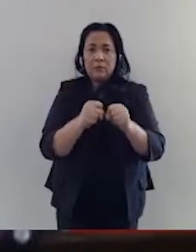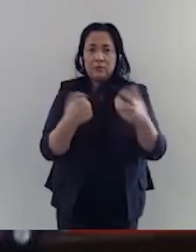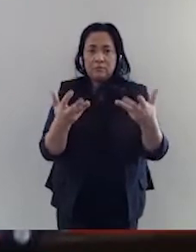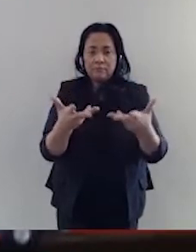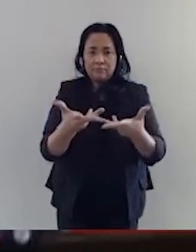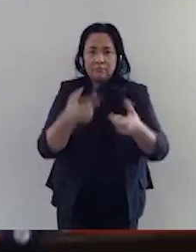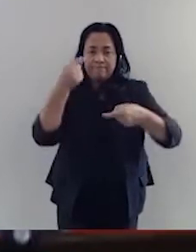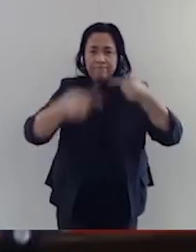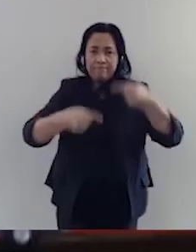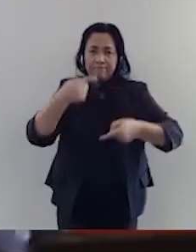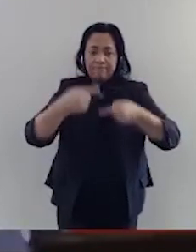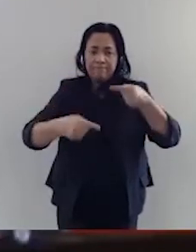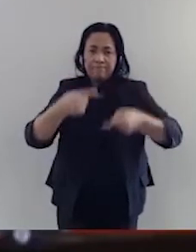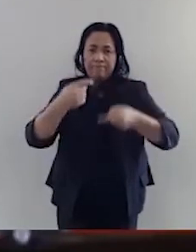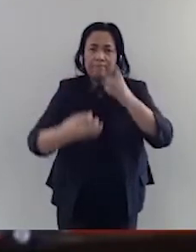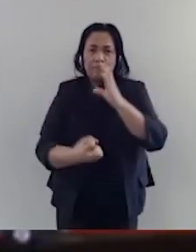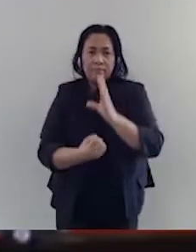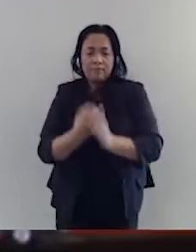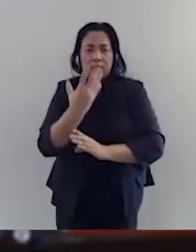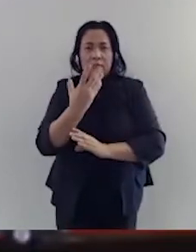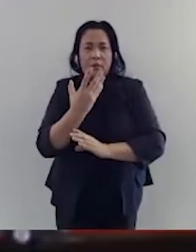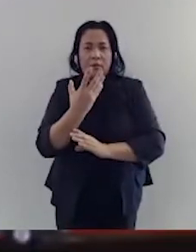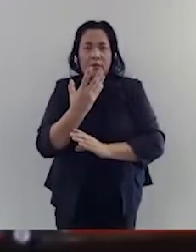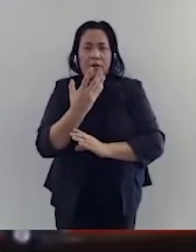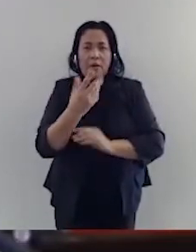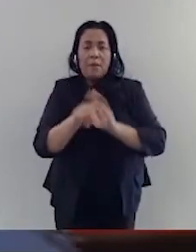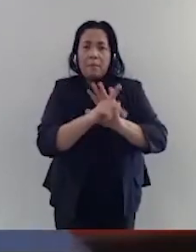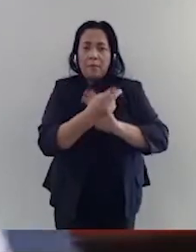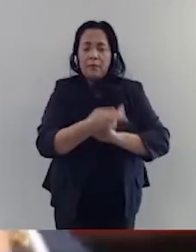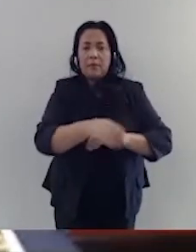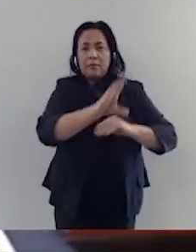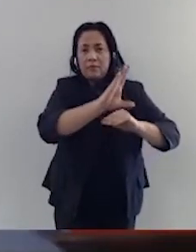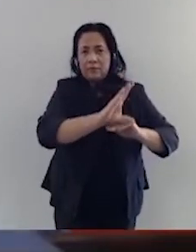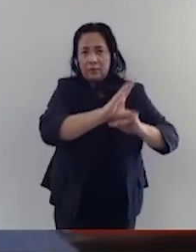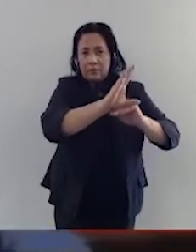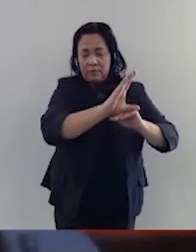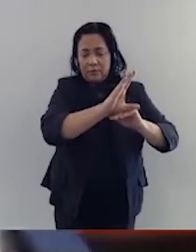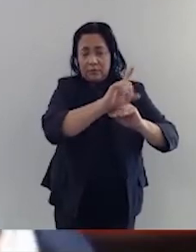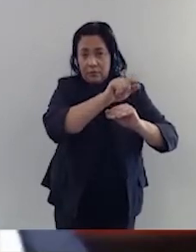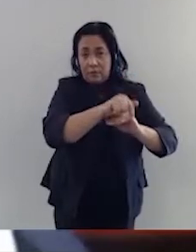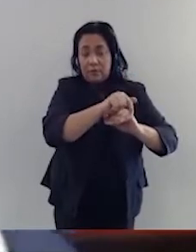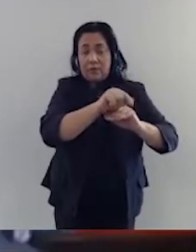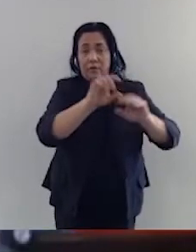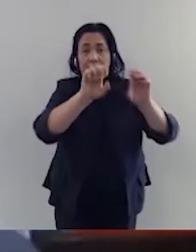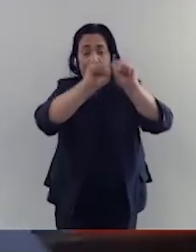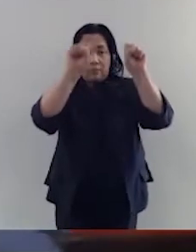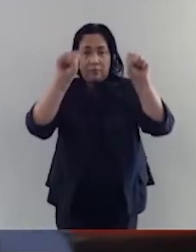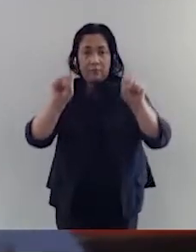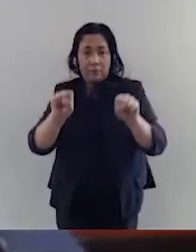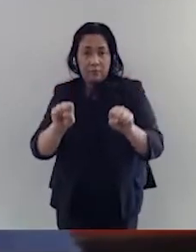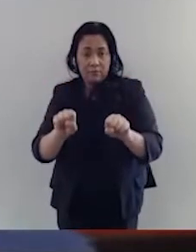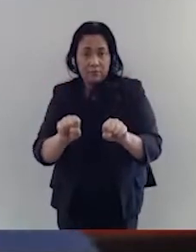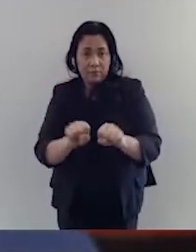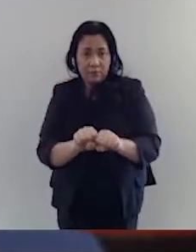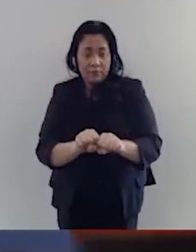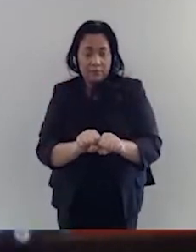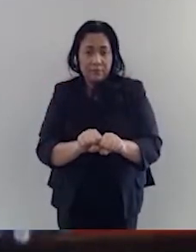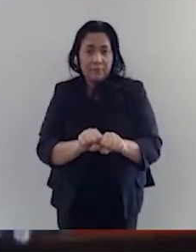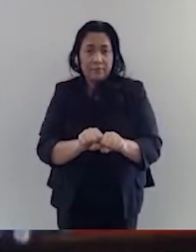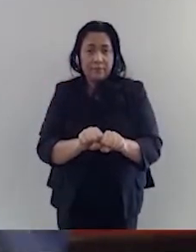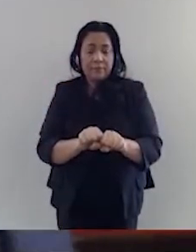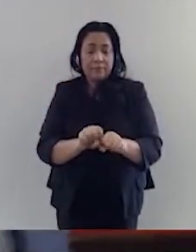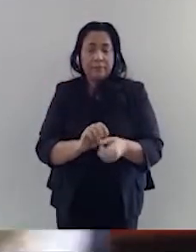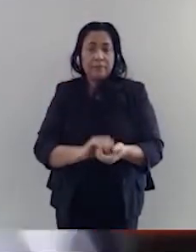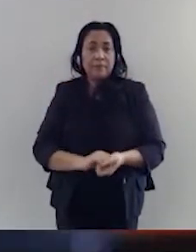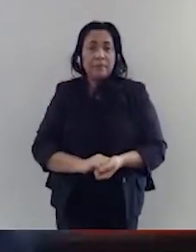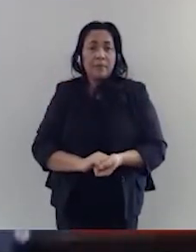de eficacização da própria Constituição. Um sistema que jamais foi